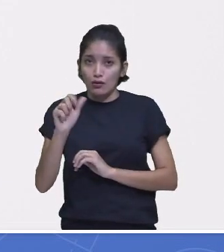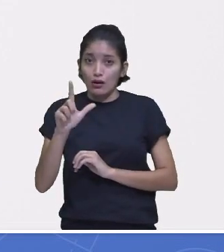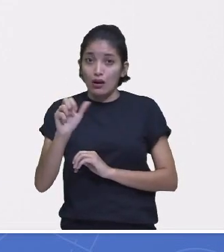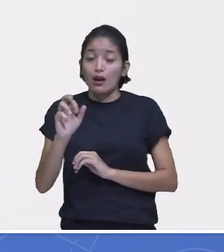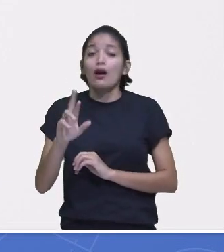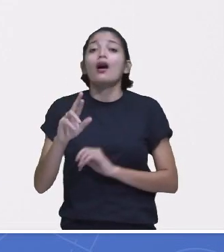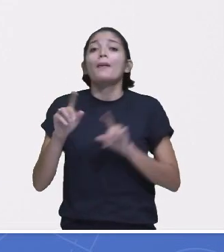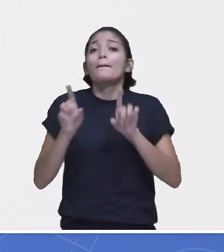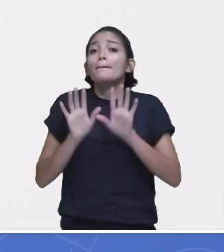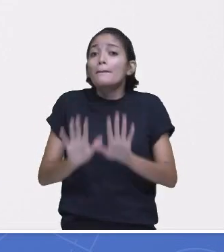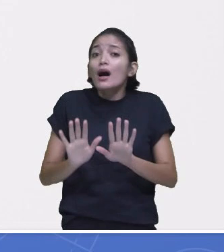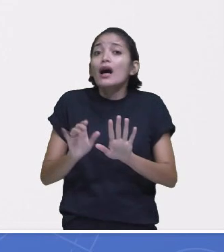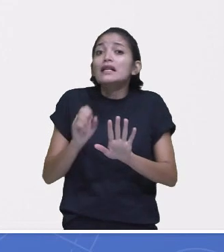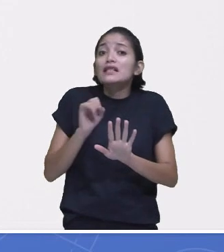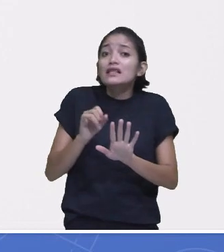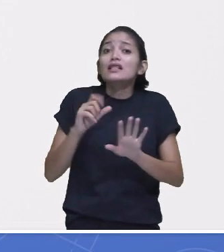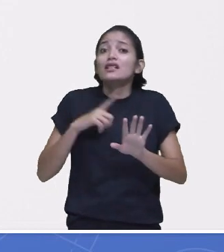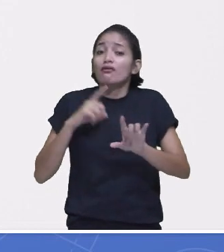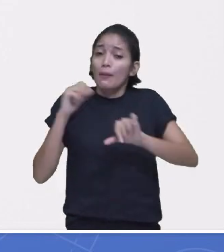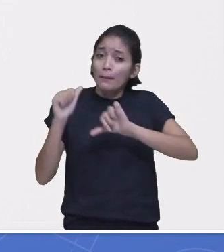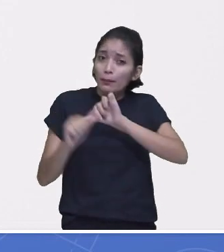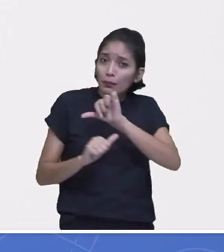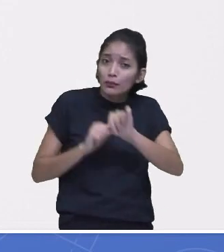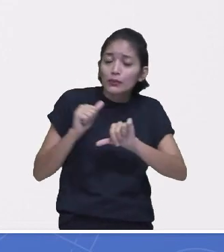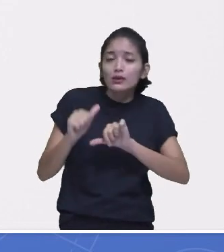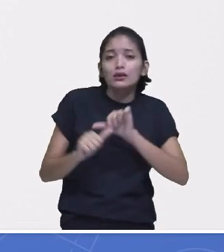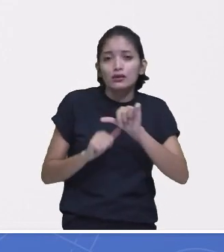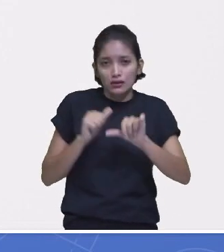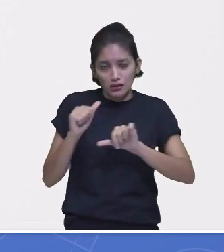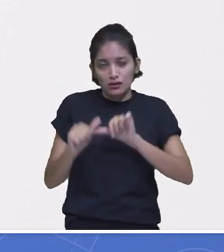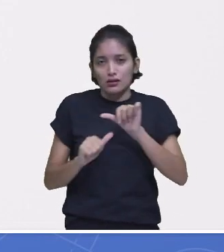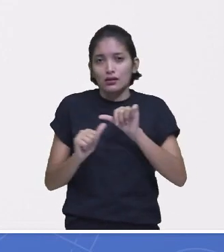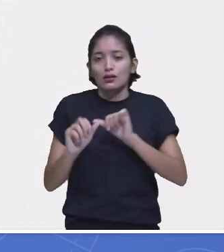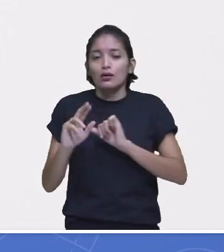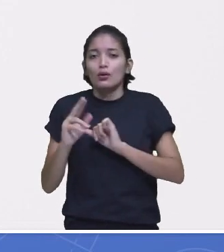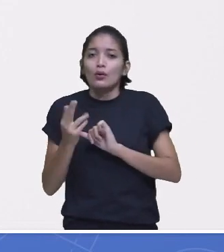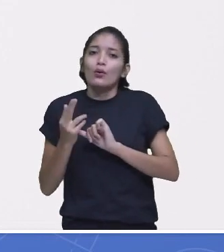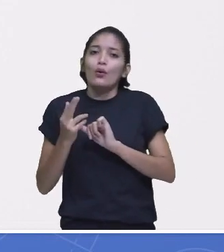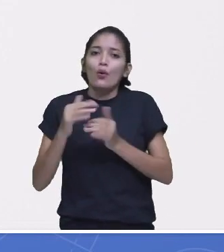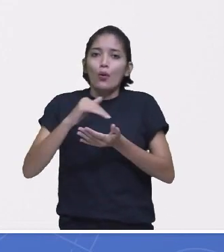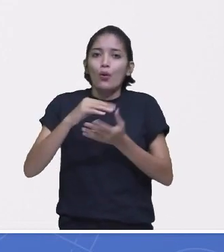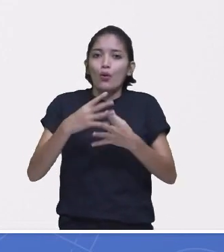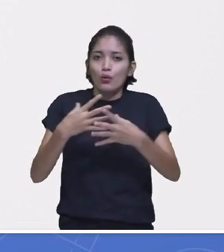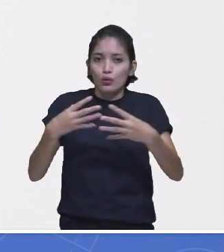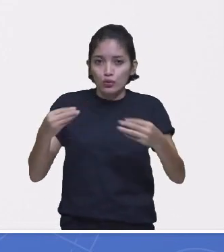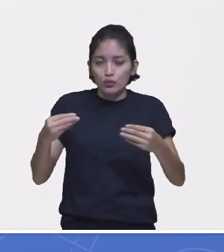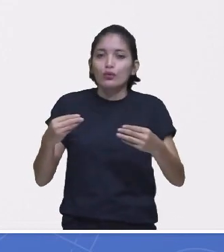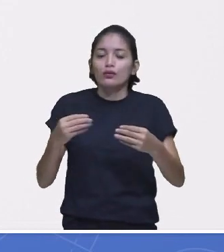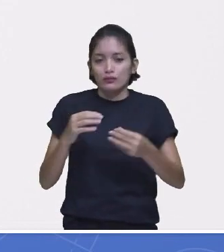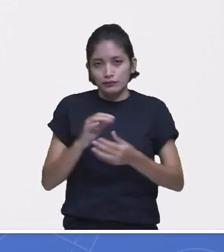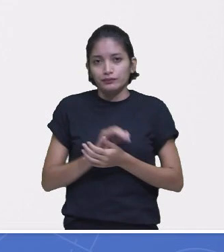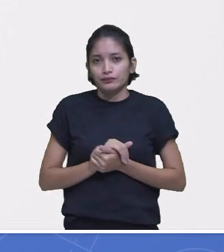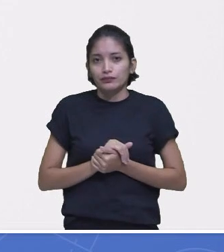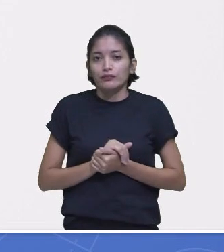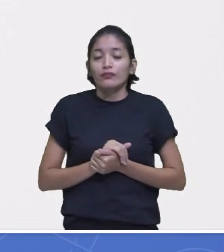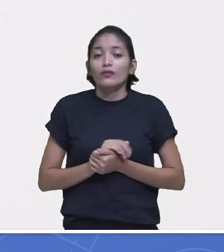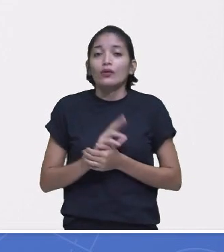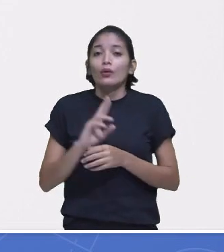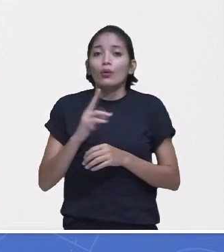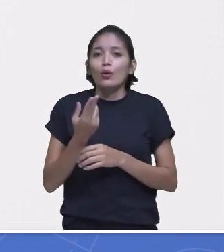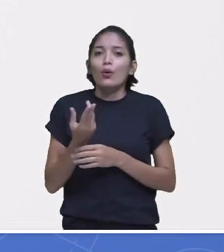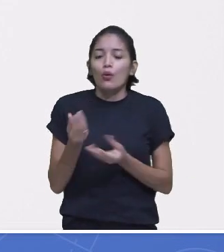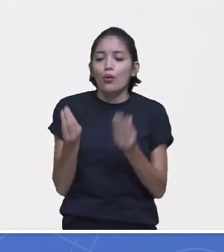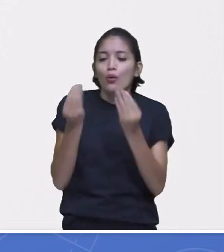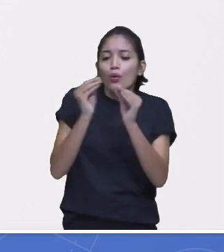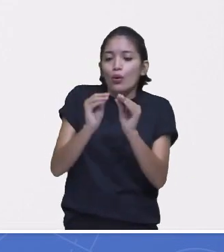essa raiz ela sofrer qualquer que seja alteração, ou desaparecimento de alguma letra, ou o aumento de